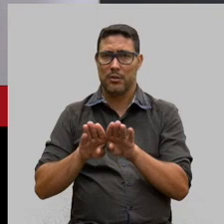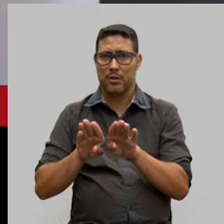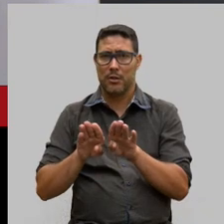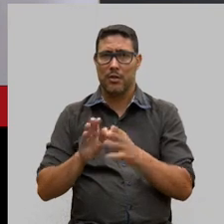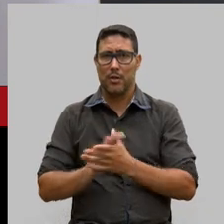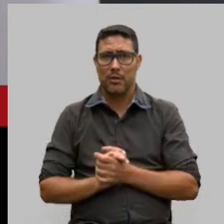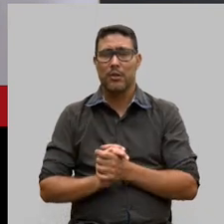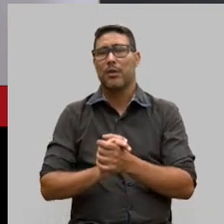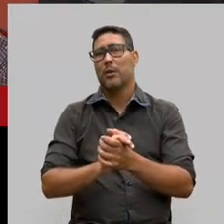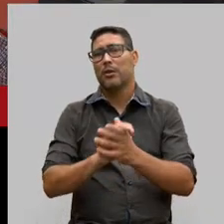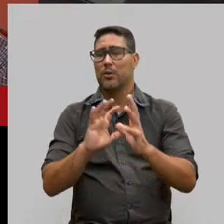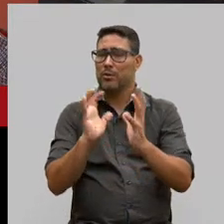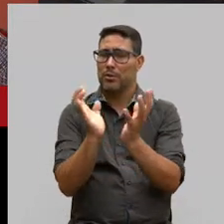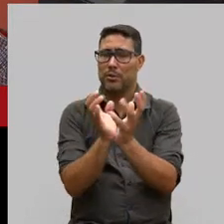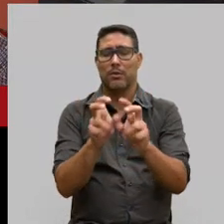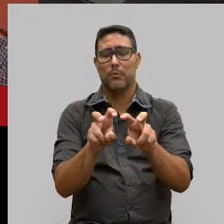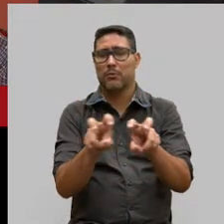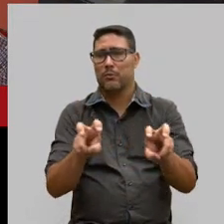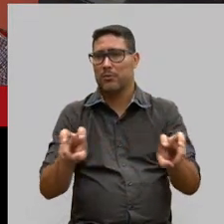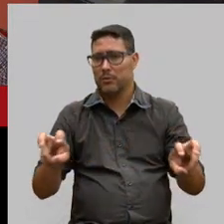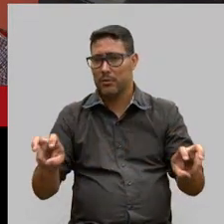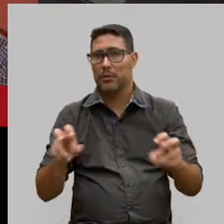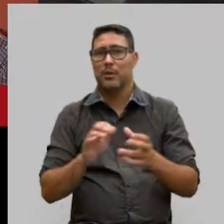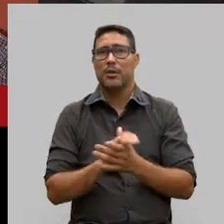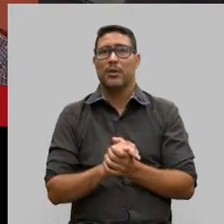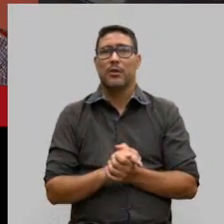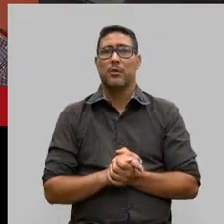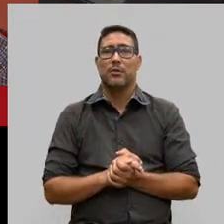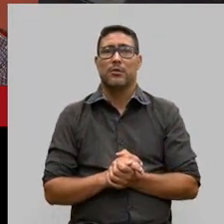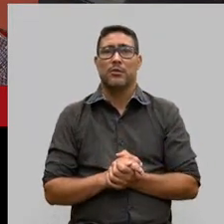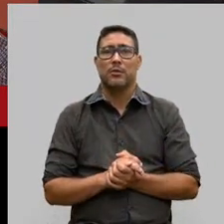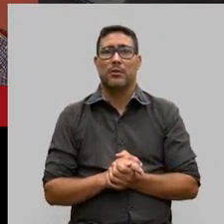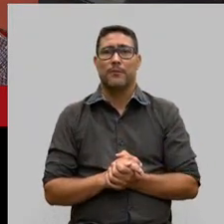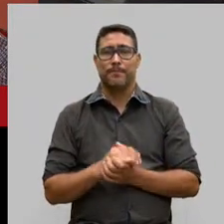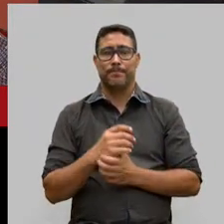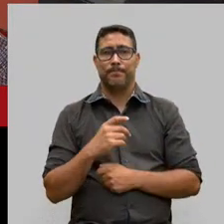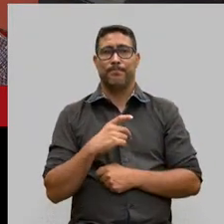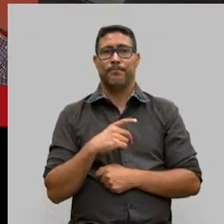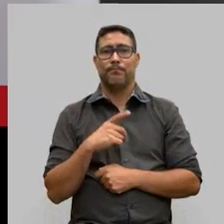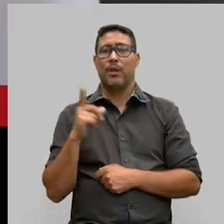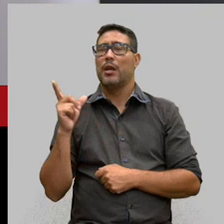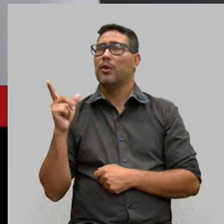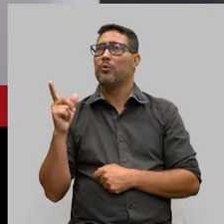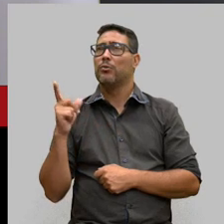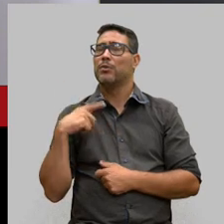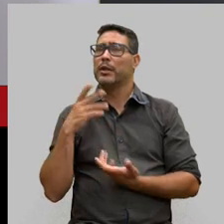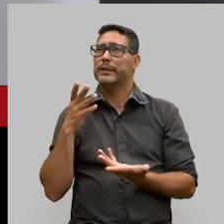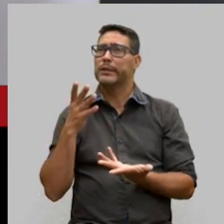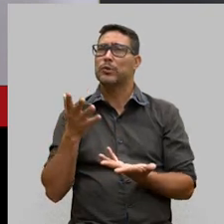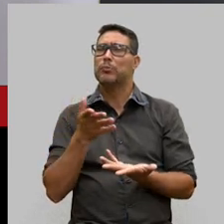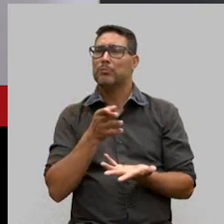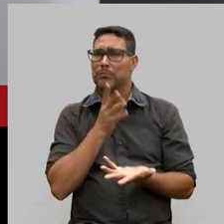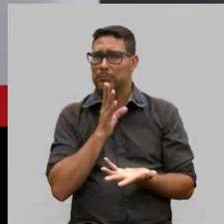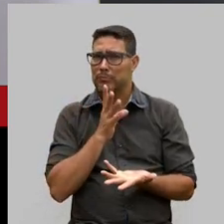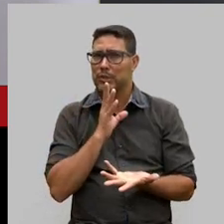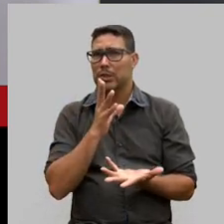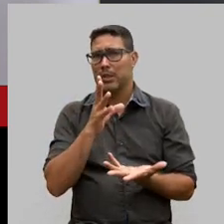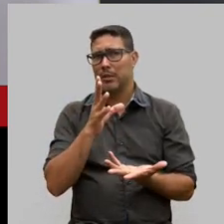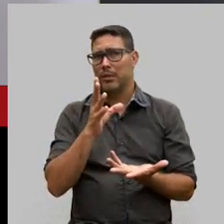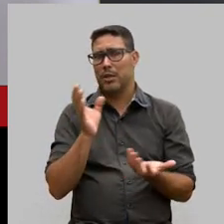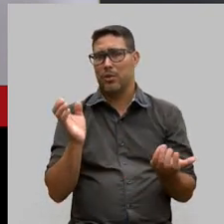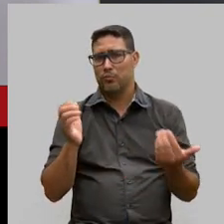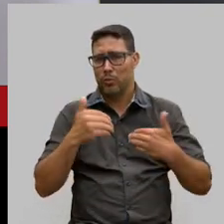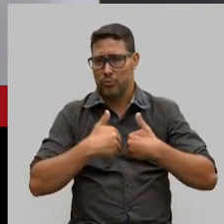membros da mesa eh eu entrei no autismo por